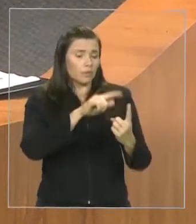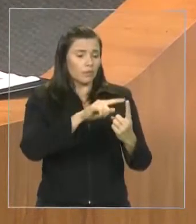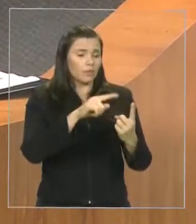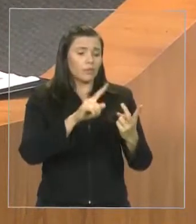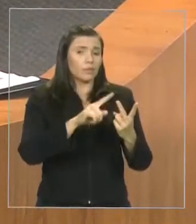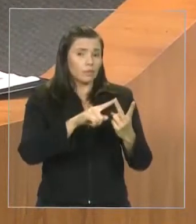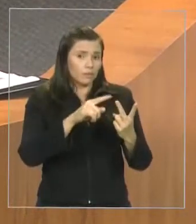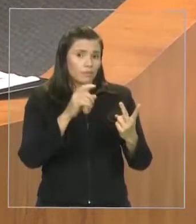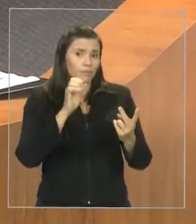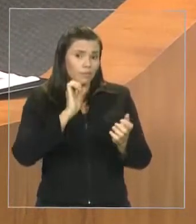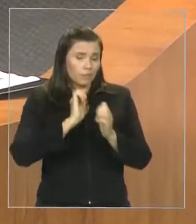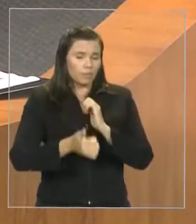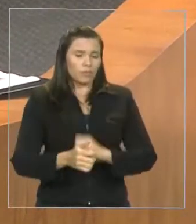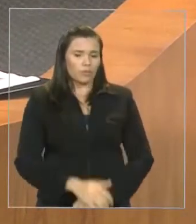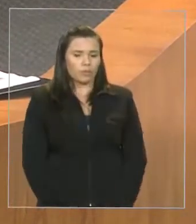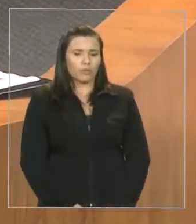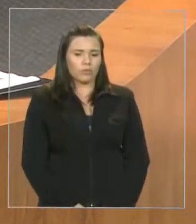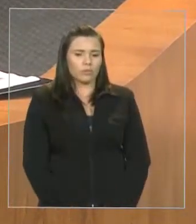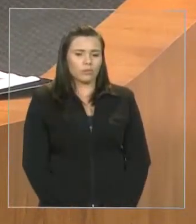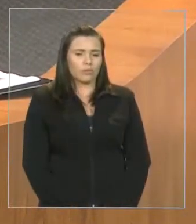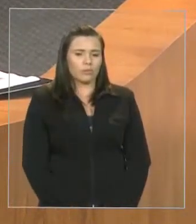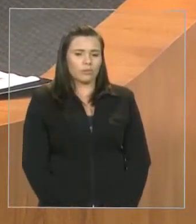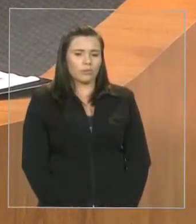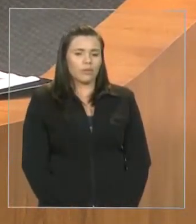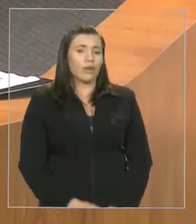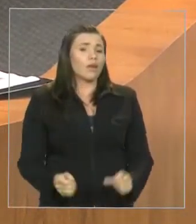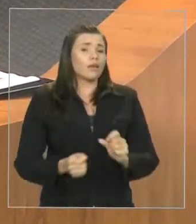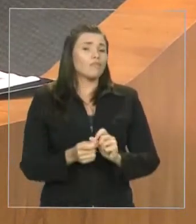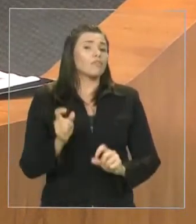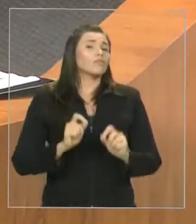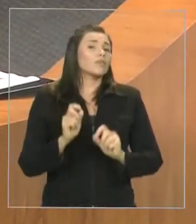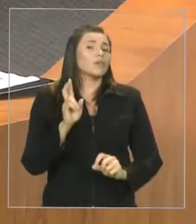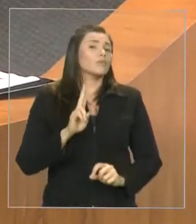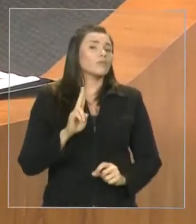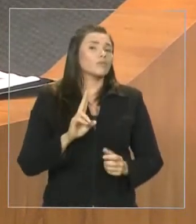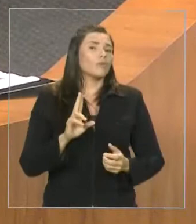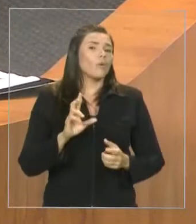aumentaram em mais de 15 milhões o orçamento da Secretaria de Comunicação do Estado.